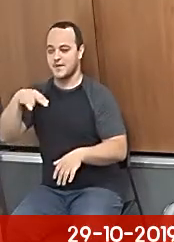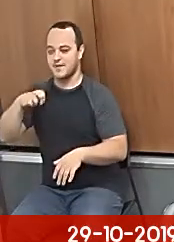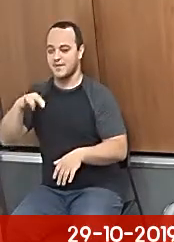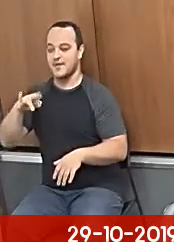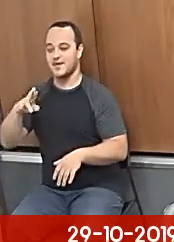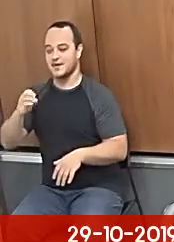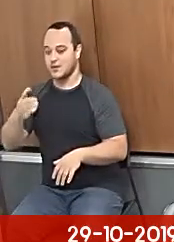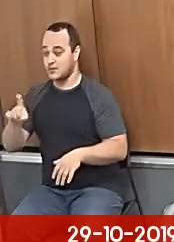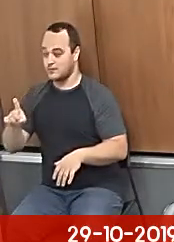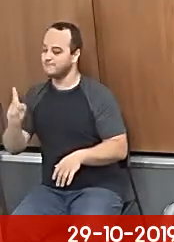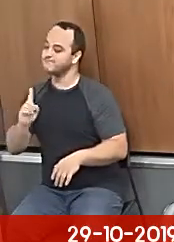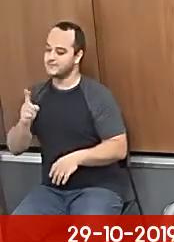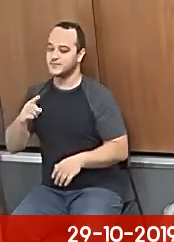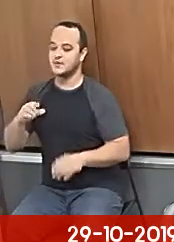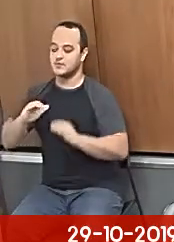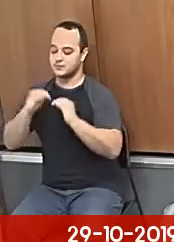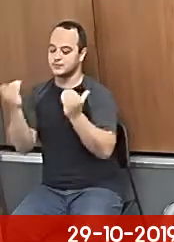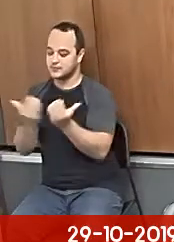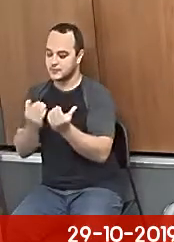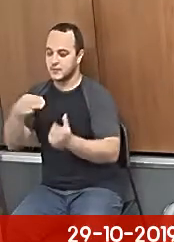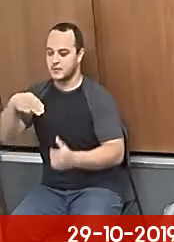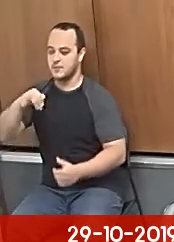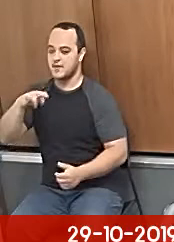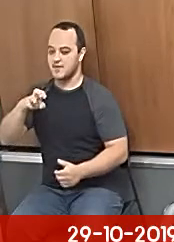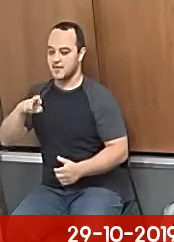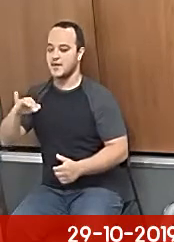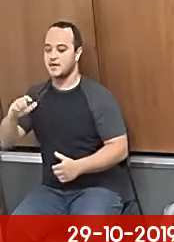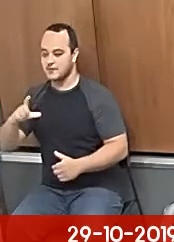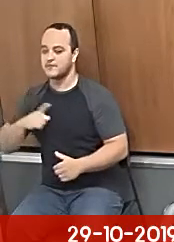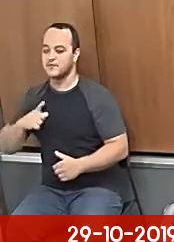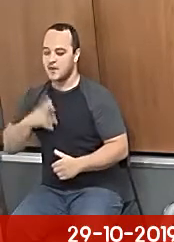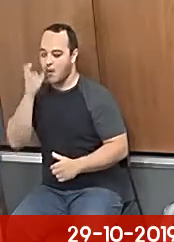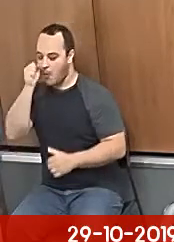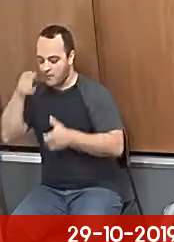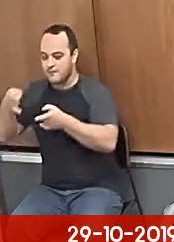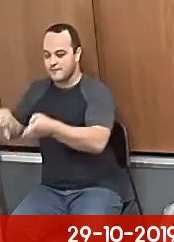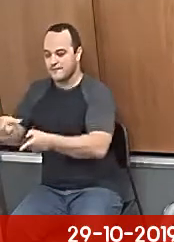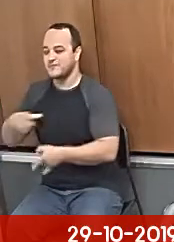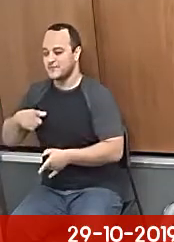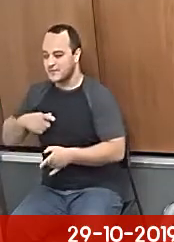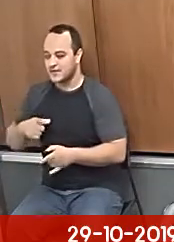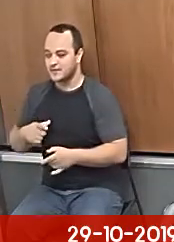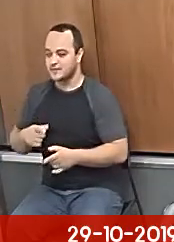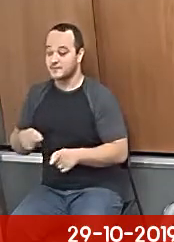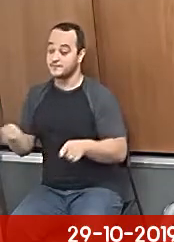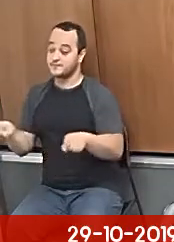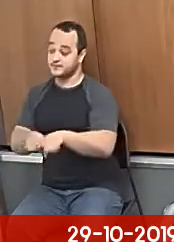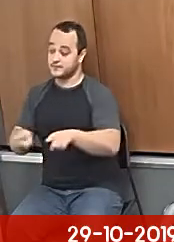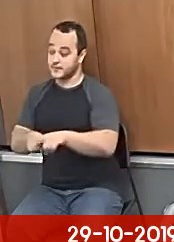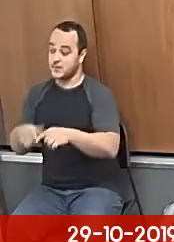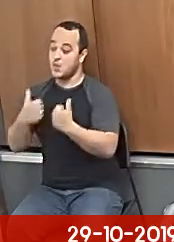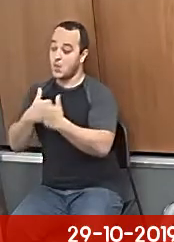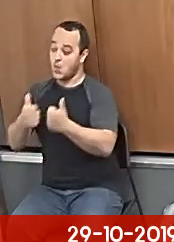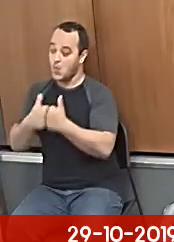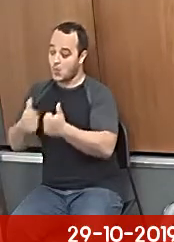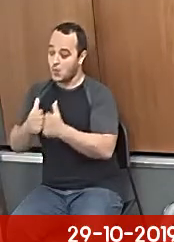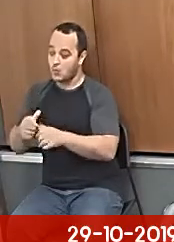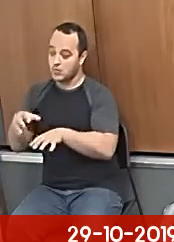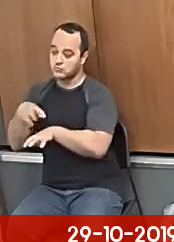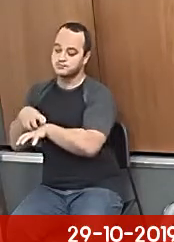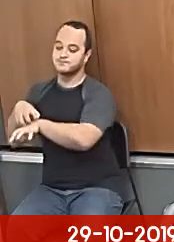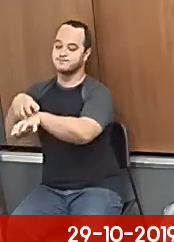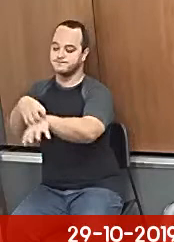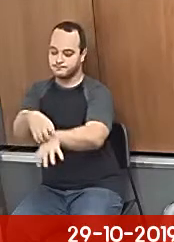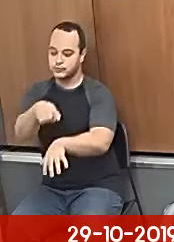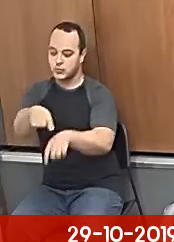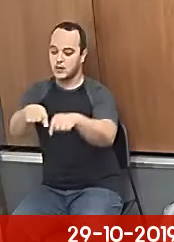O Mineirinho. O Mineirinho que tem um alojamento dele lá. Um ônibus para transportar as pessoas para a quadra. A quadra para